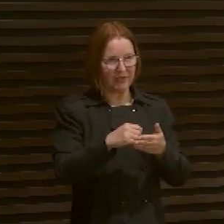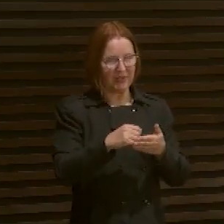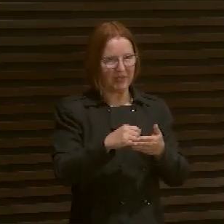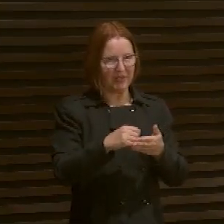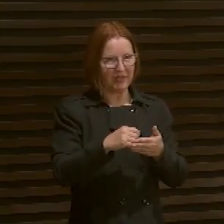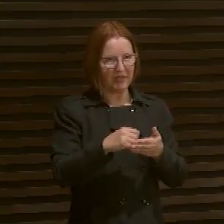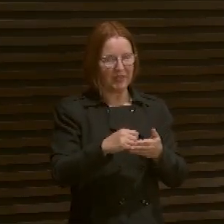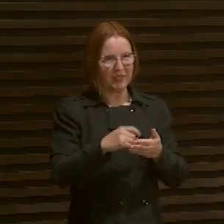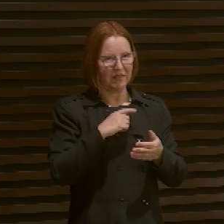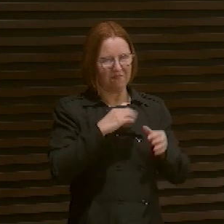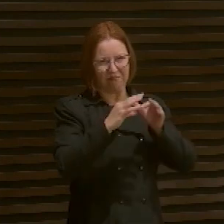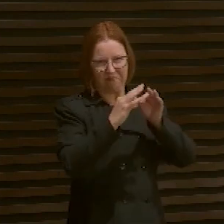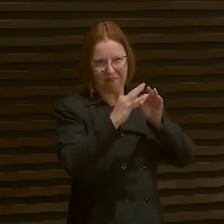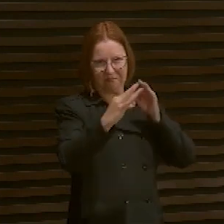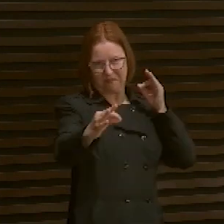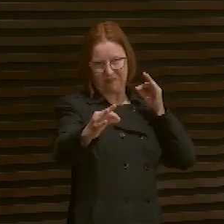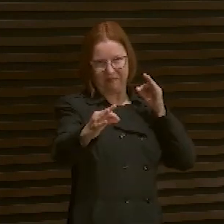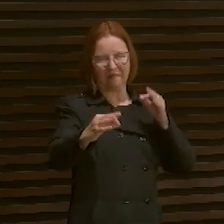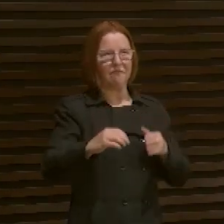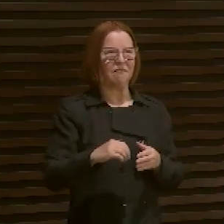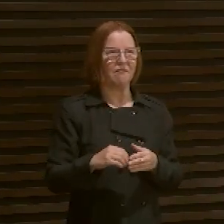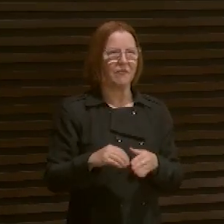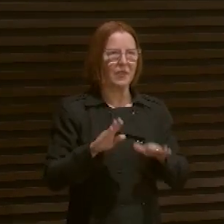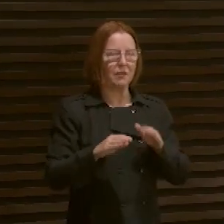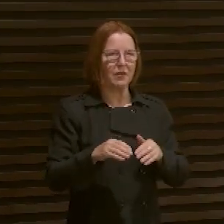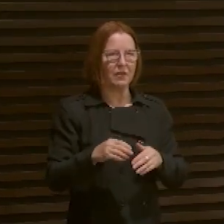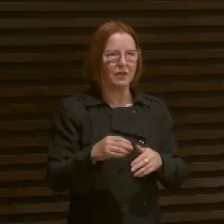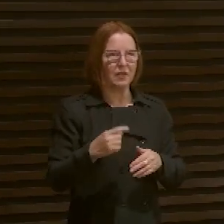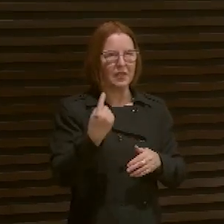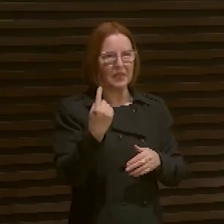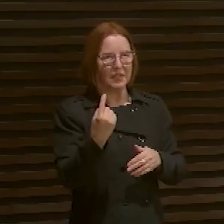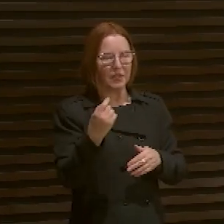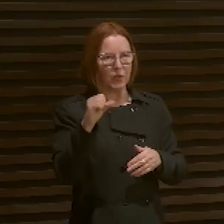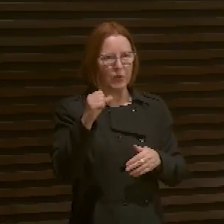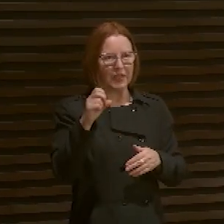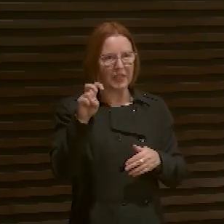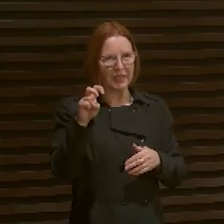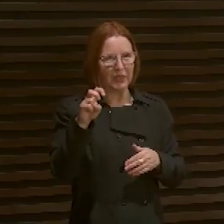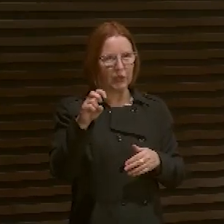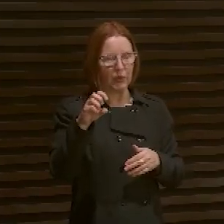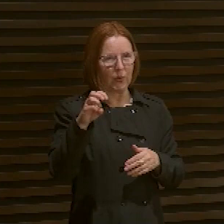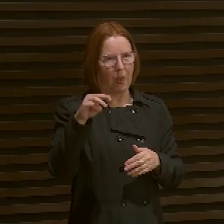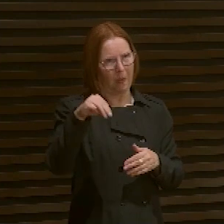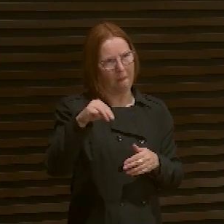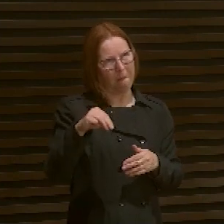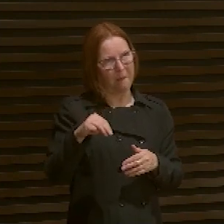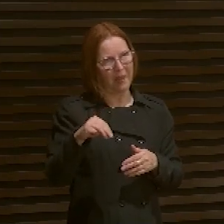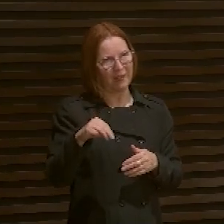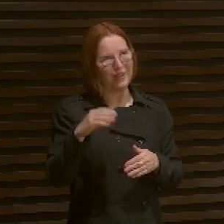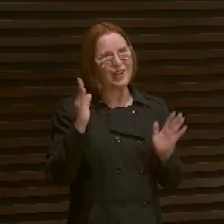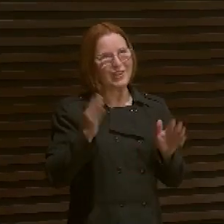30 estádios. Cada estádio dá mais ou menos 185 metros. Fazendo a conta, não é que eu estou fazendo de cabeça, eu já